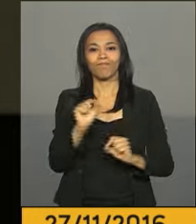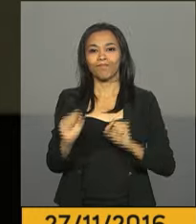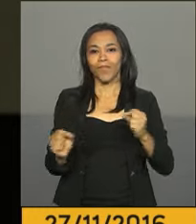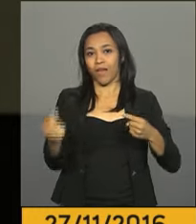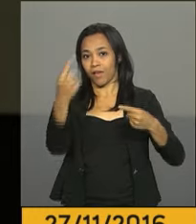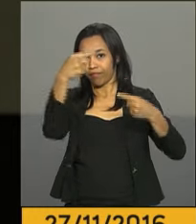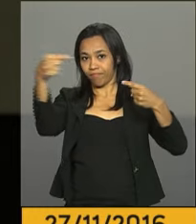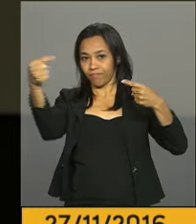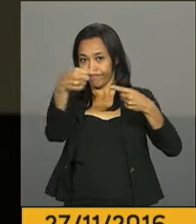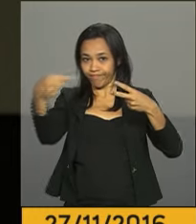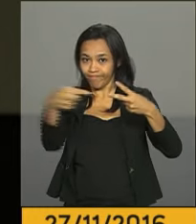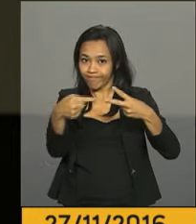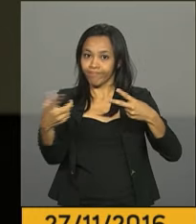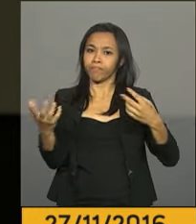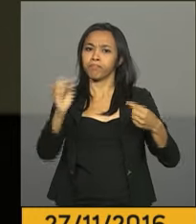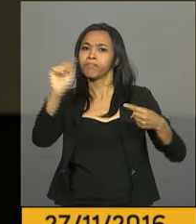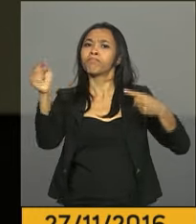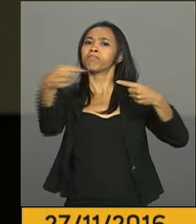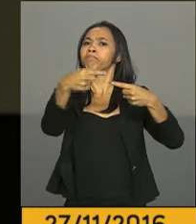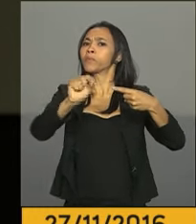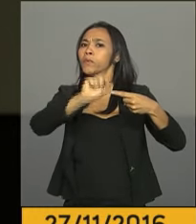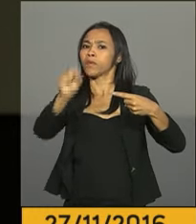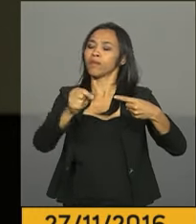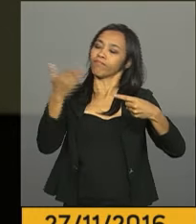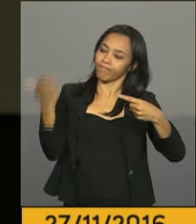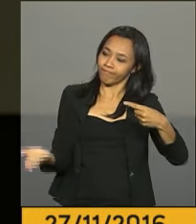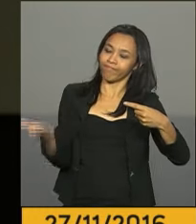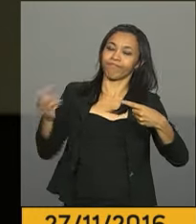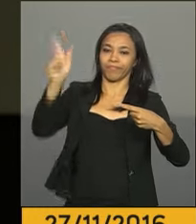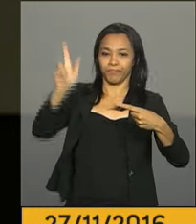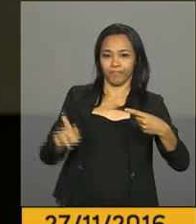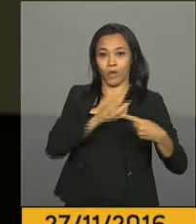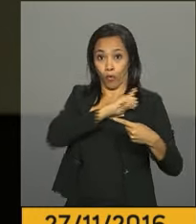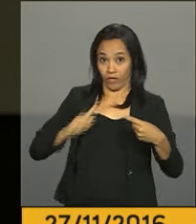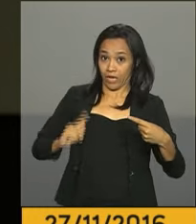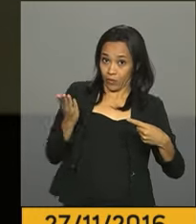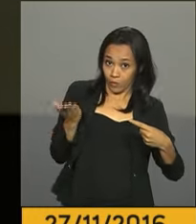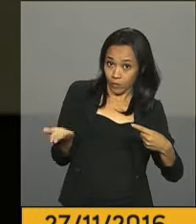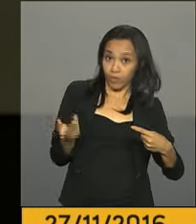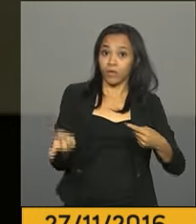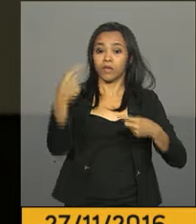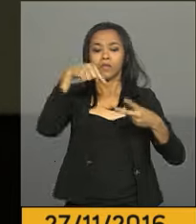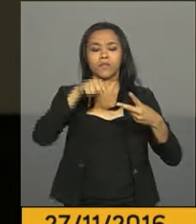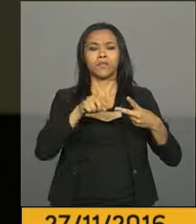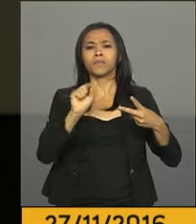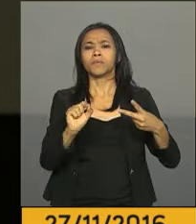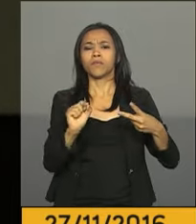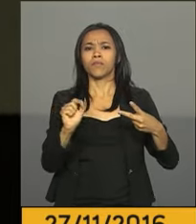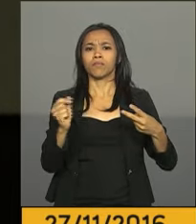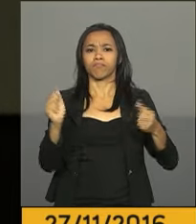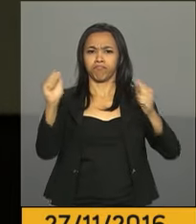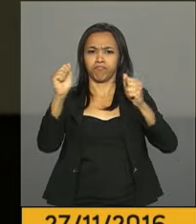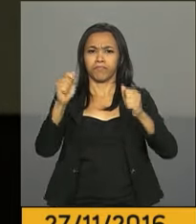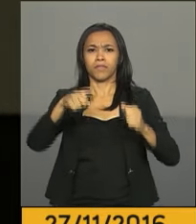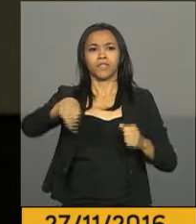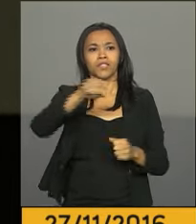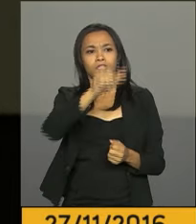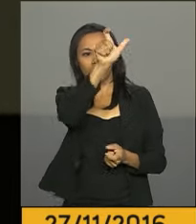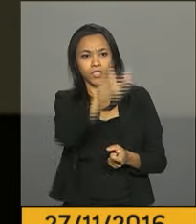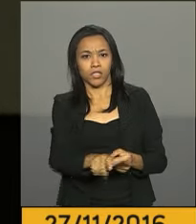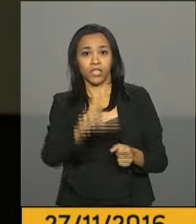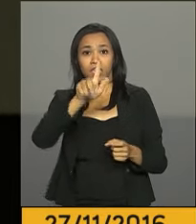a dois fatores. Primeiro, ao governador. Segundo, à presença expressiva de Gebran